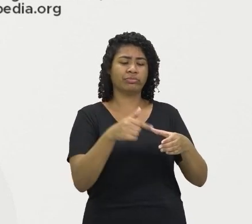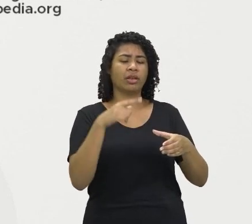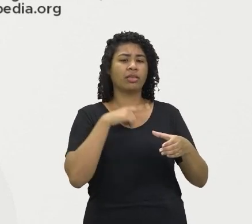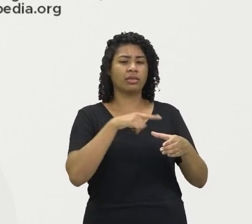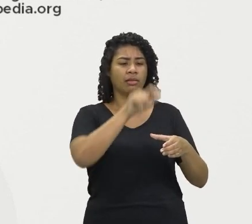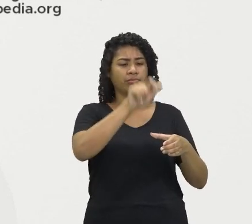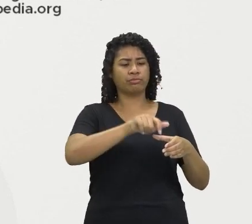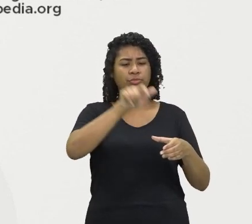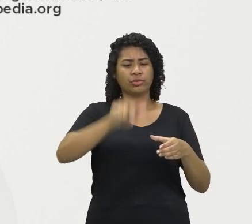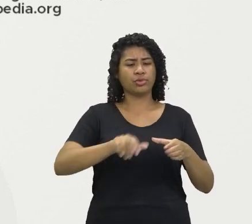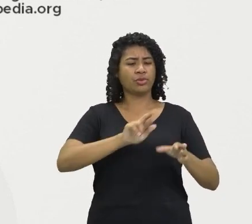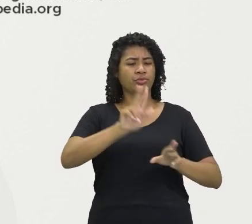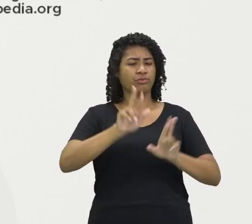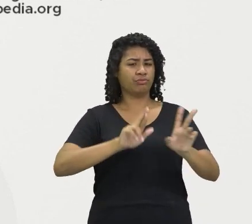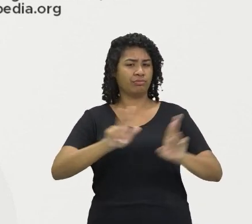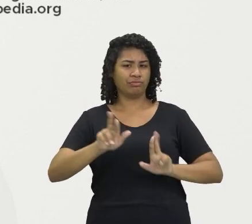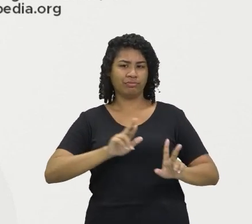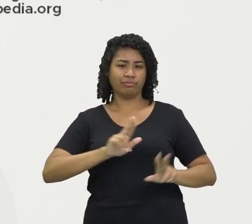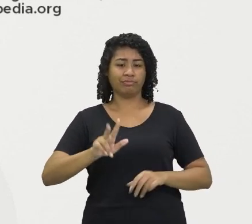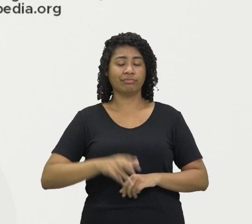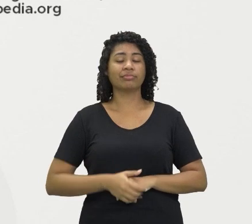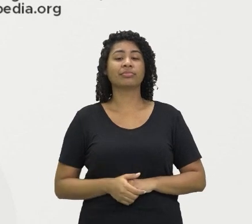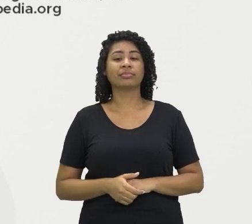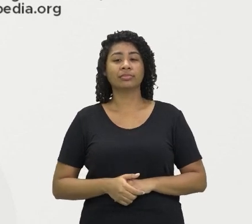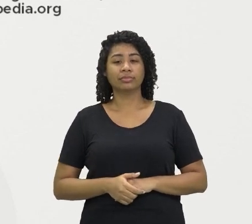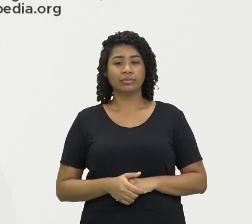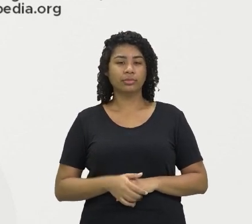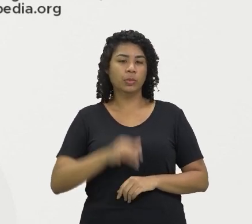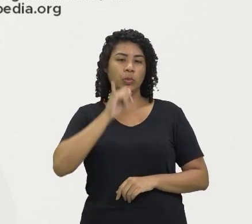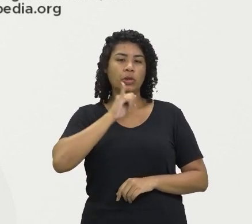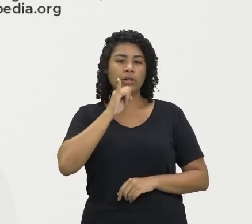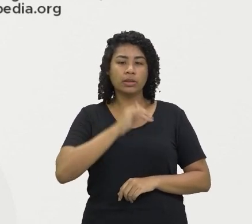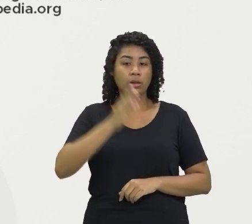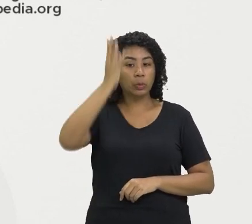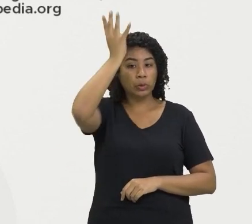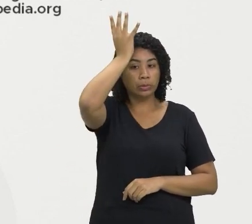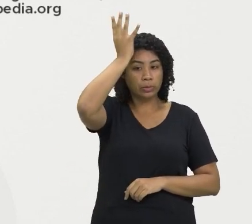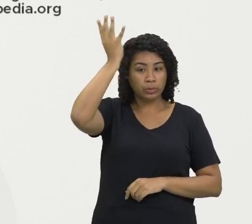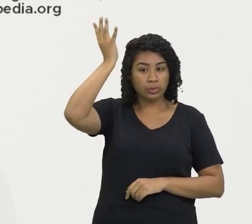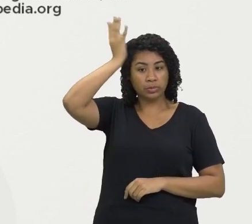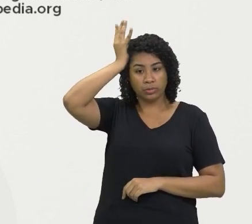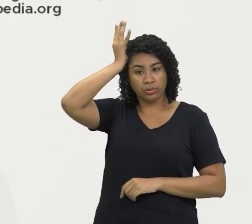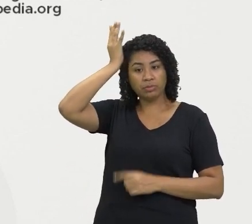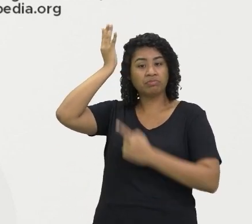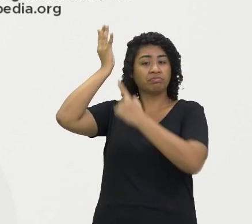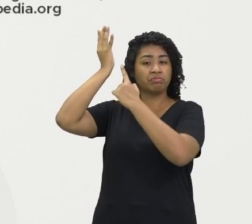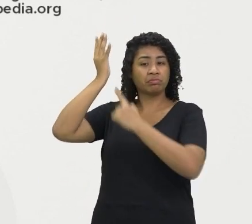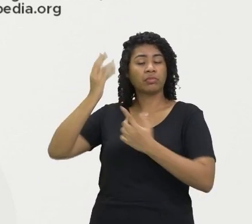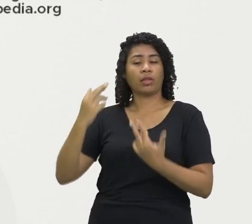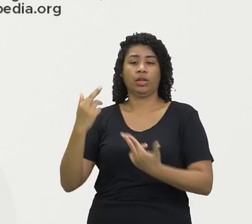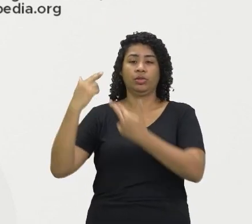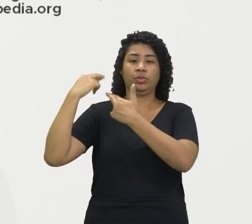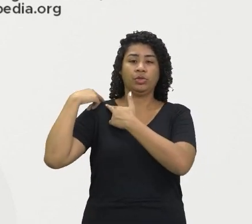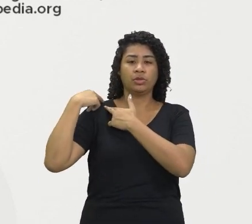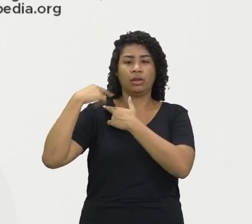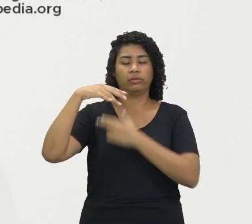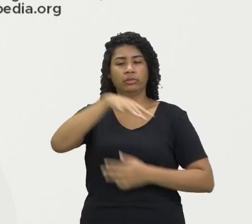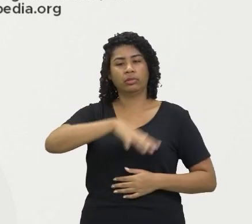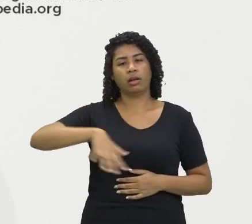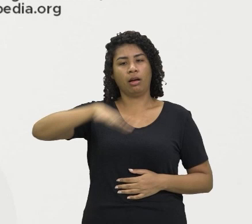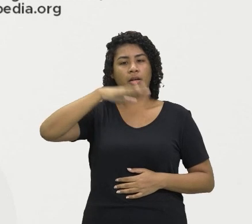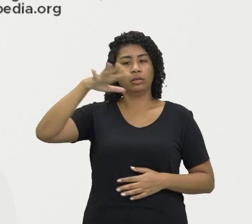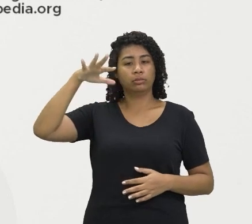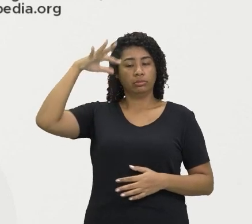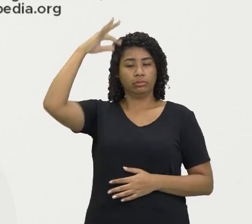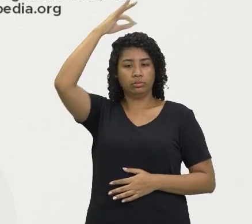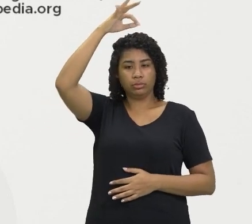existem de papéis entre as pessoas, né? Quem é pajé é a pessoa que, de fato, cuida da parte espiritual. O